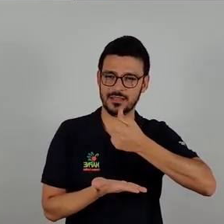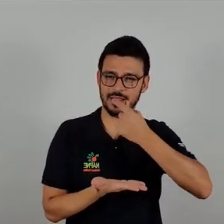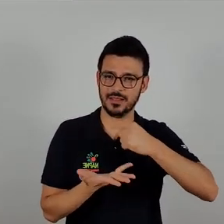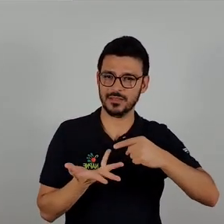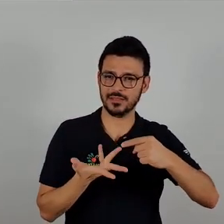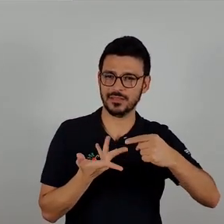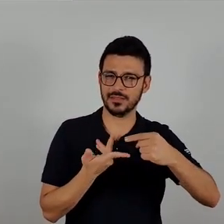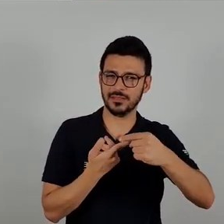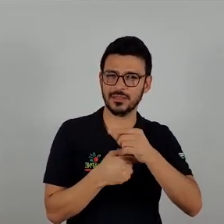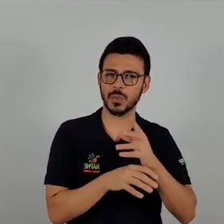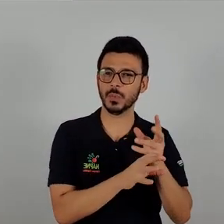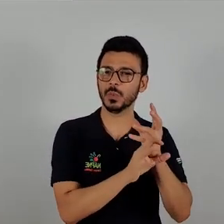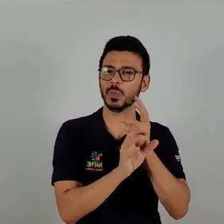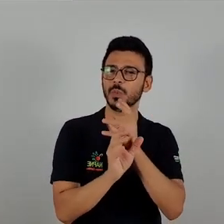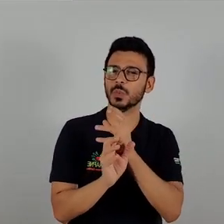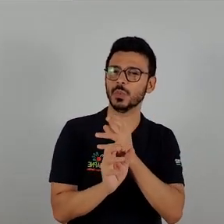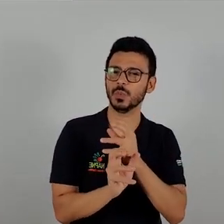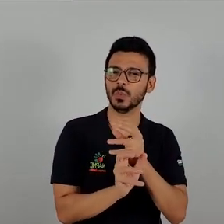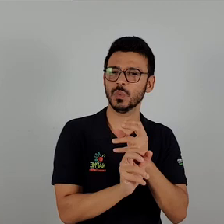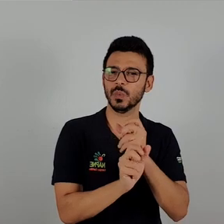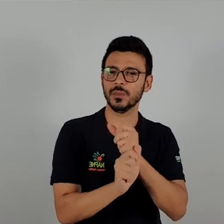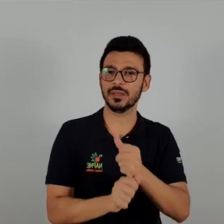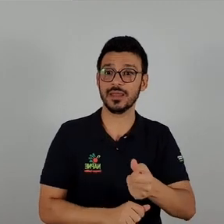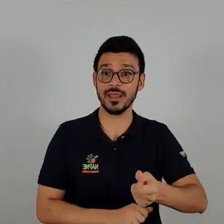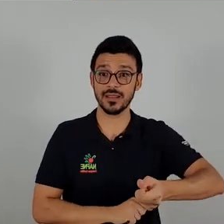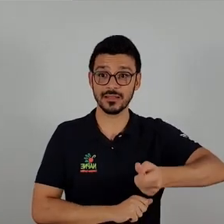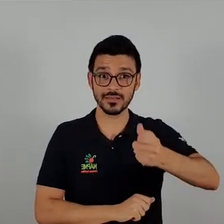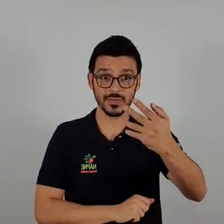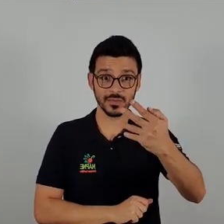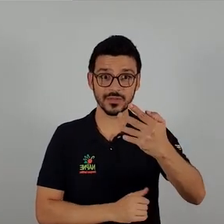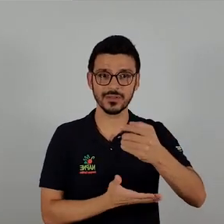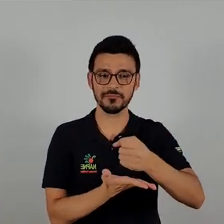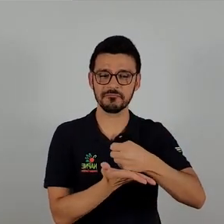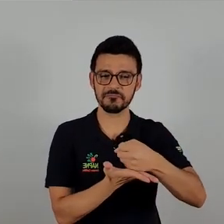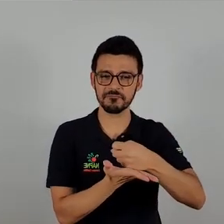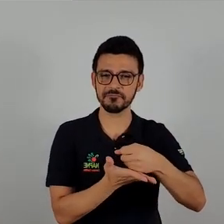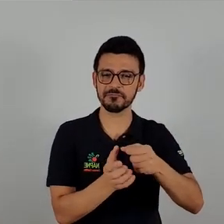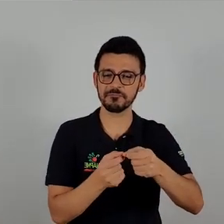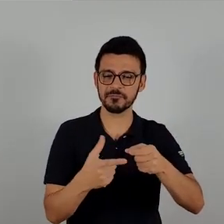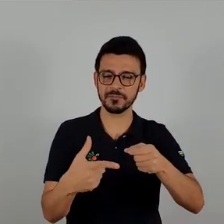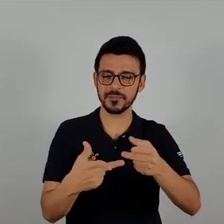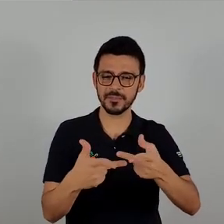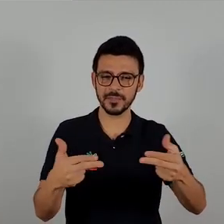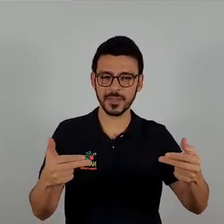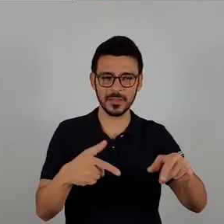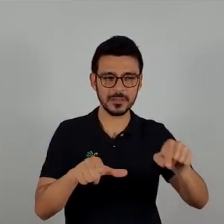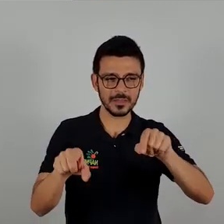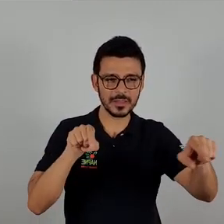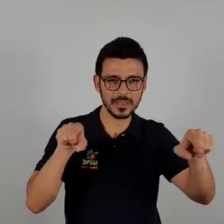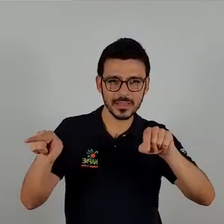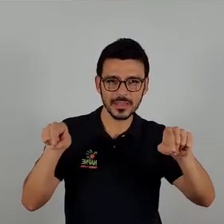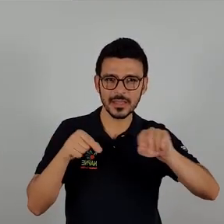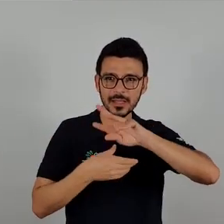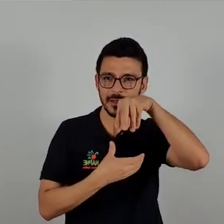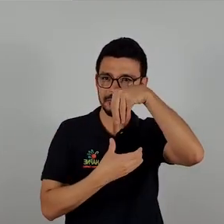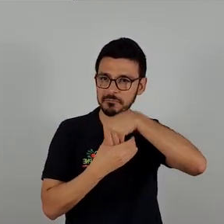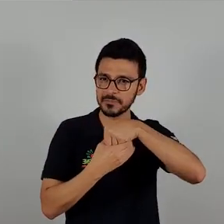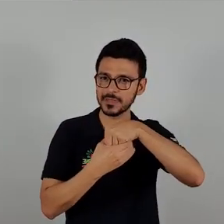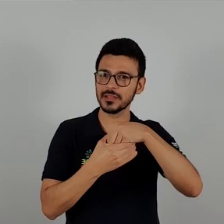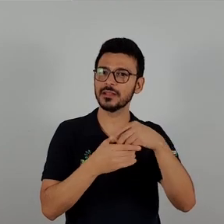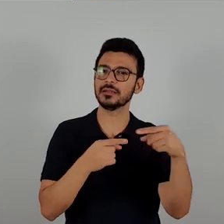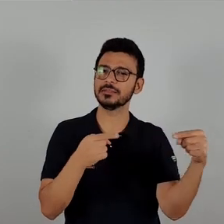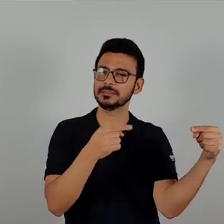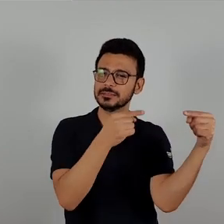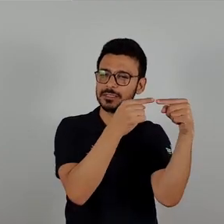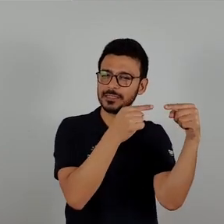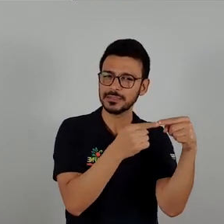o que a outra tem de bom, a outra tirando o que tem de ruim, conversando, formando a fórmula e resolve muito bem o quadro do paciente. Então,